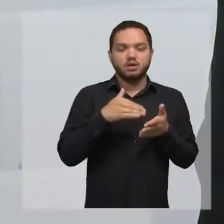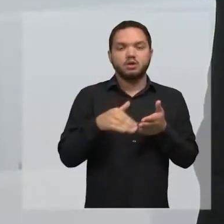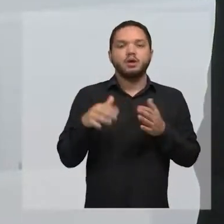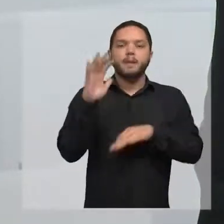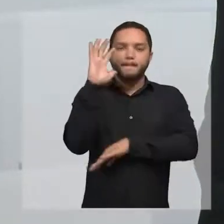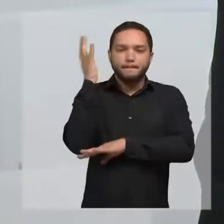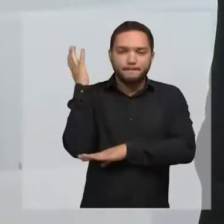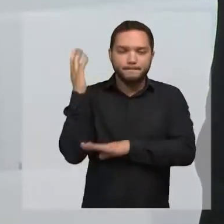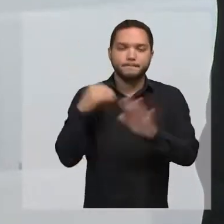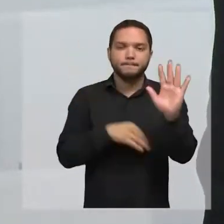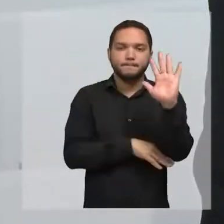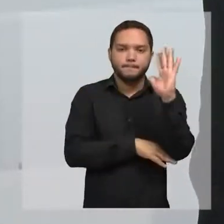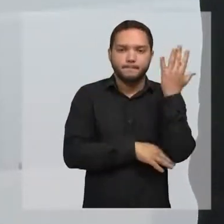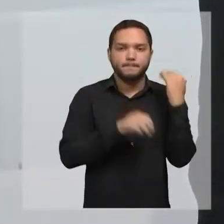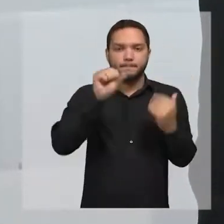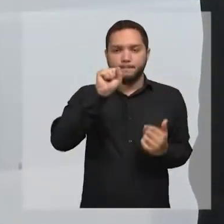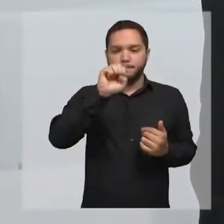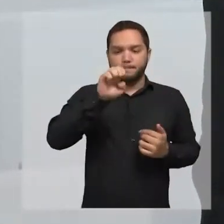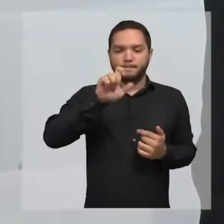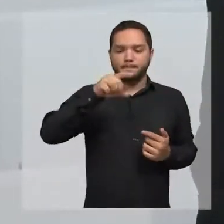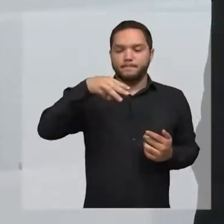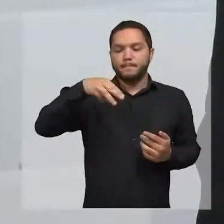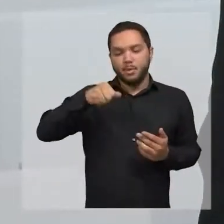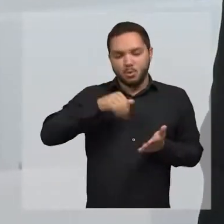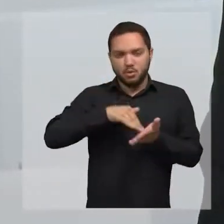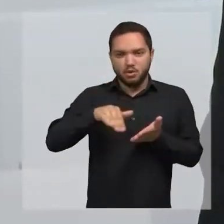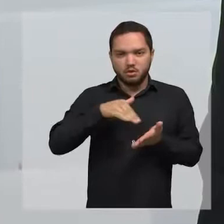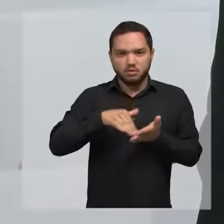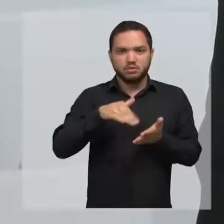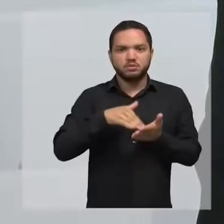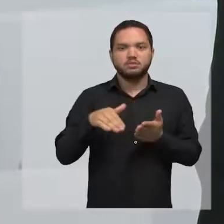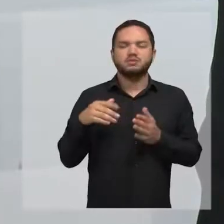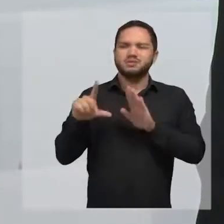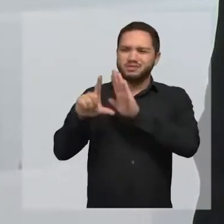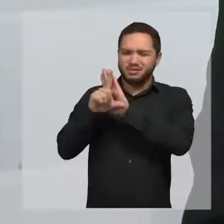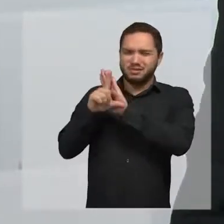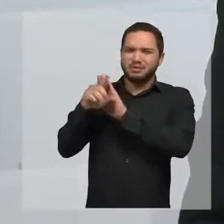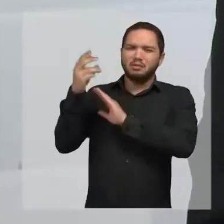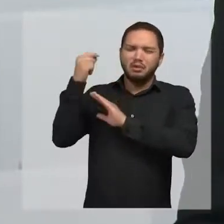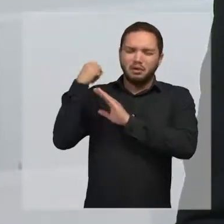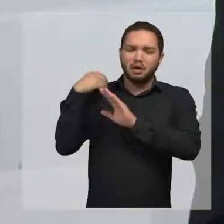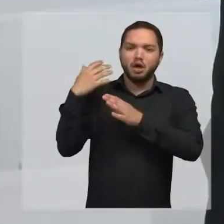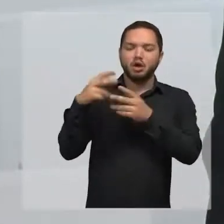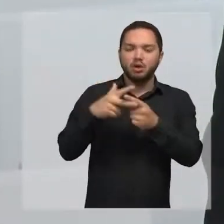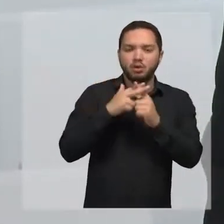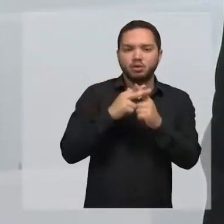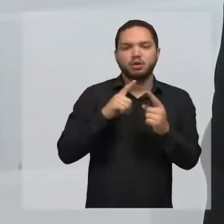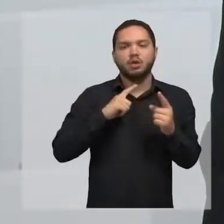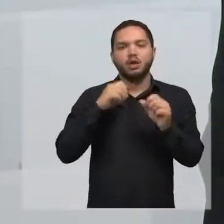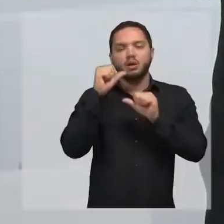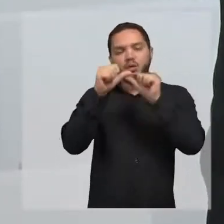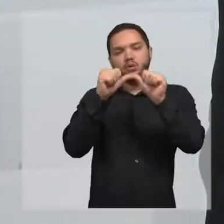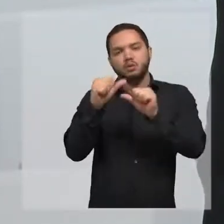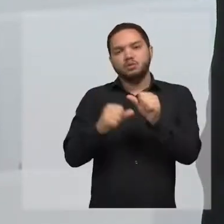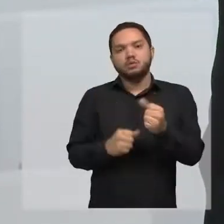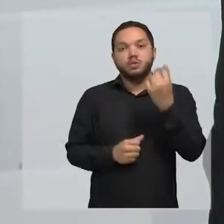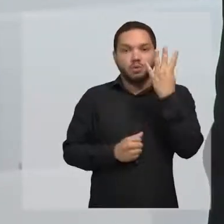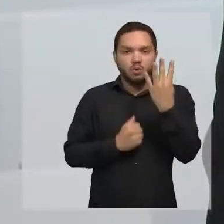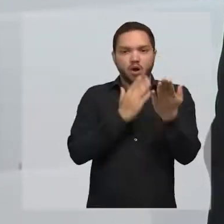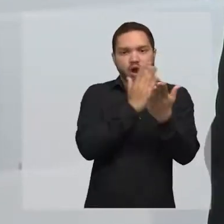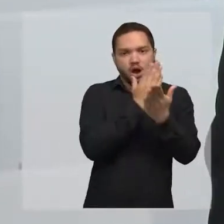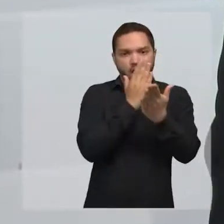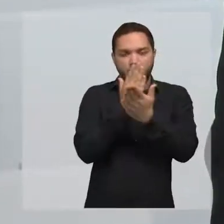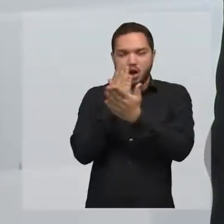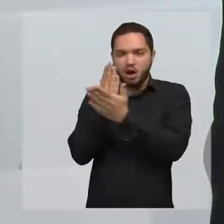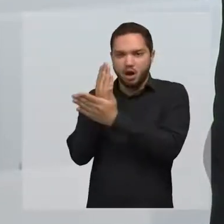da Secretaria Municipal de Urbanismo e Meio Ambiente, a SEUMA, analisou a legislação da década de 1980 e sugere